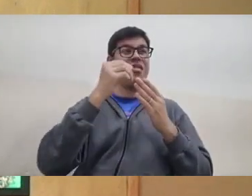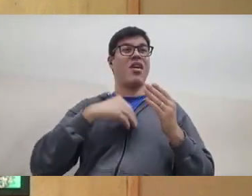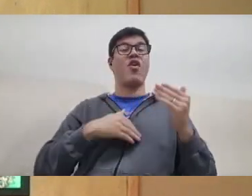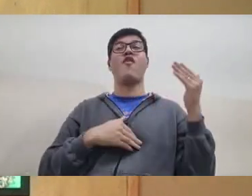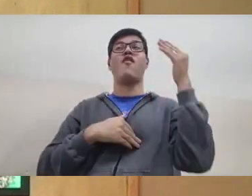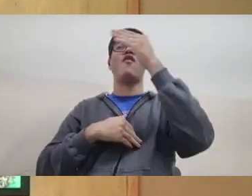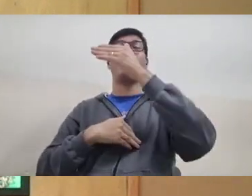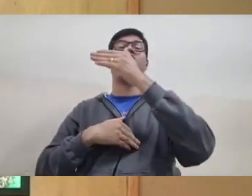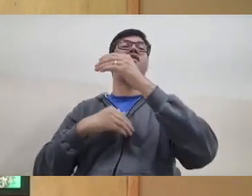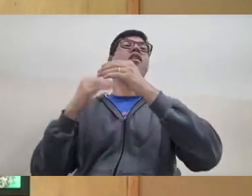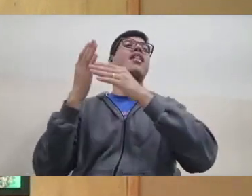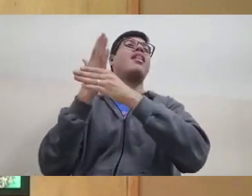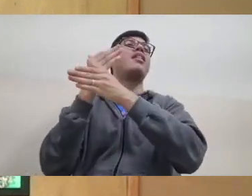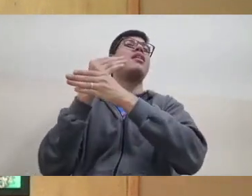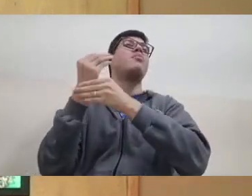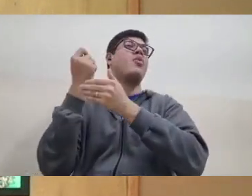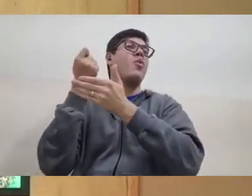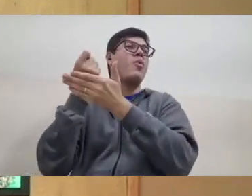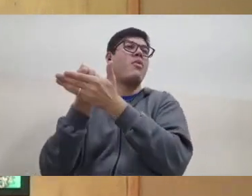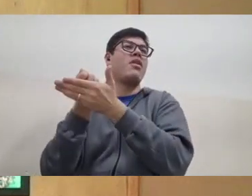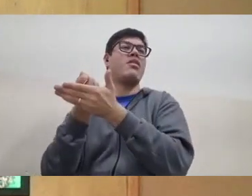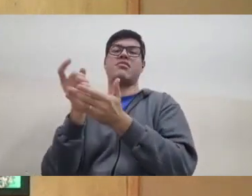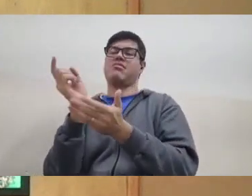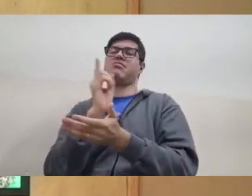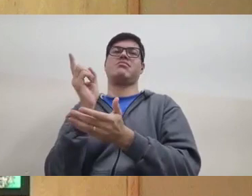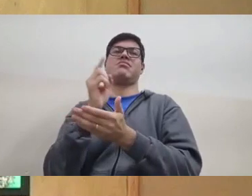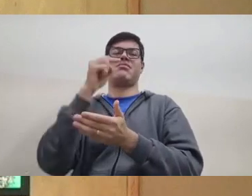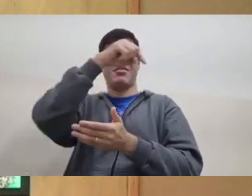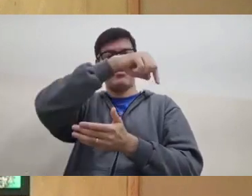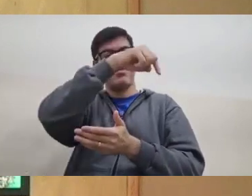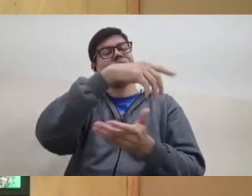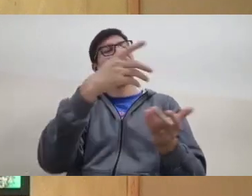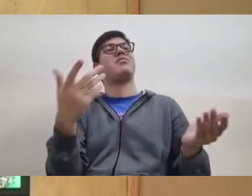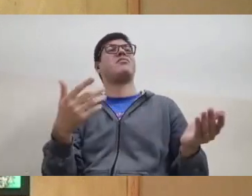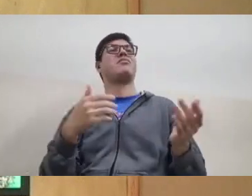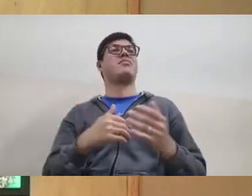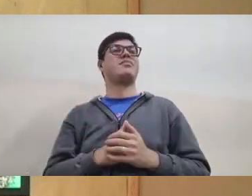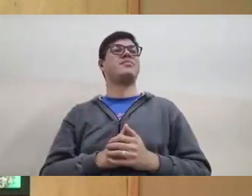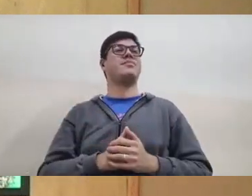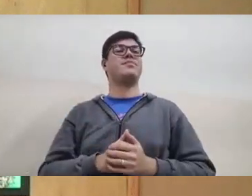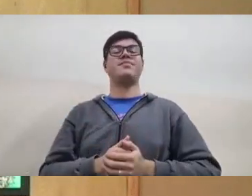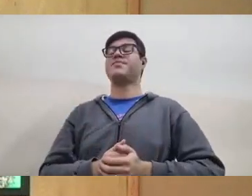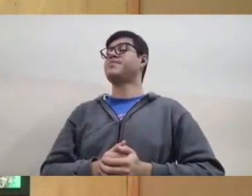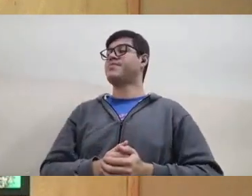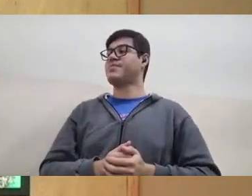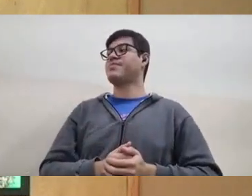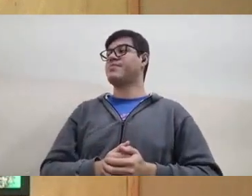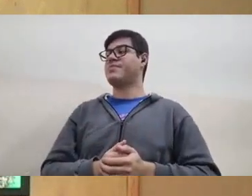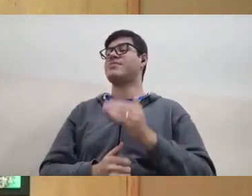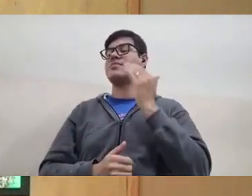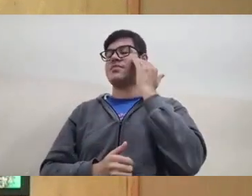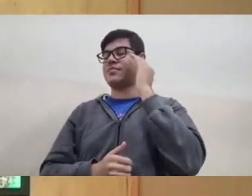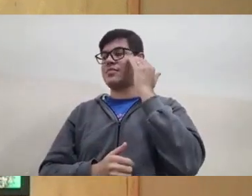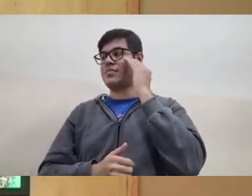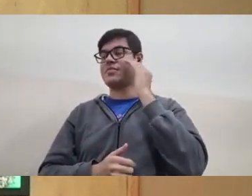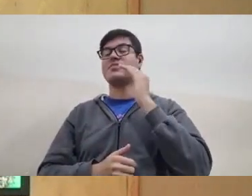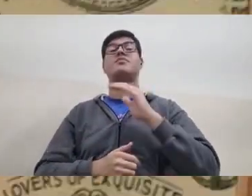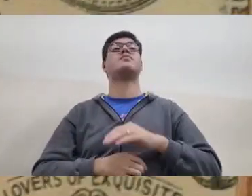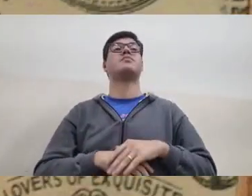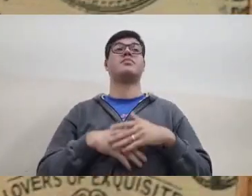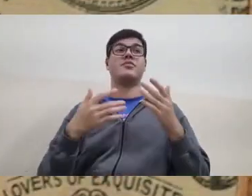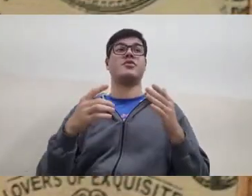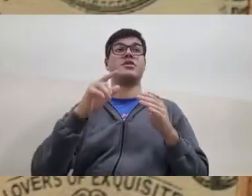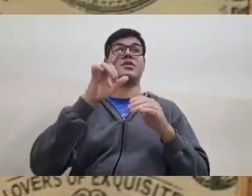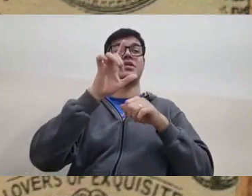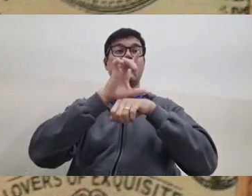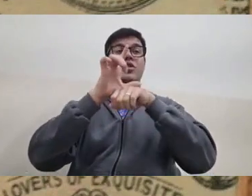se ferra eu eu eu mais claro pensa você você vai